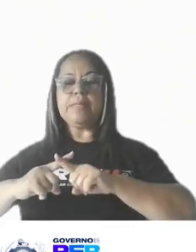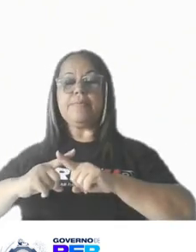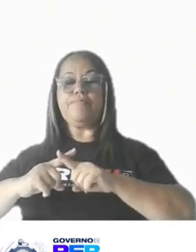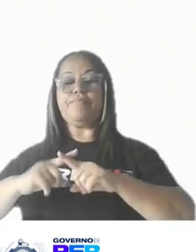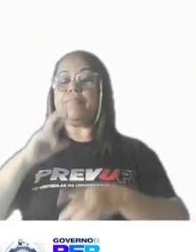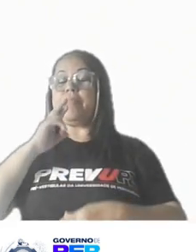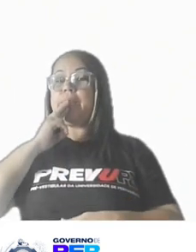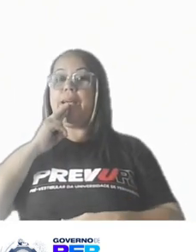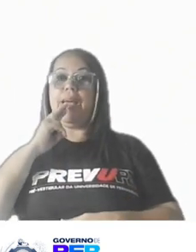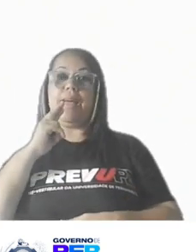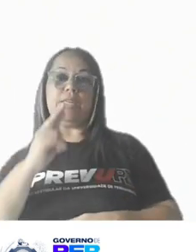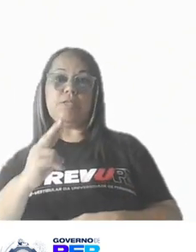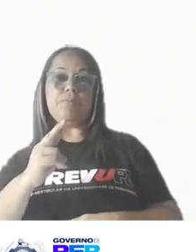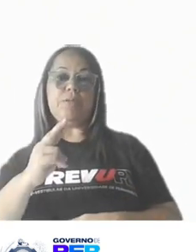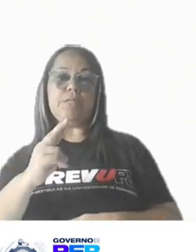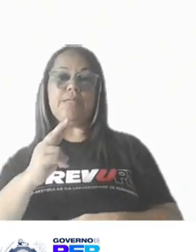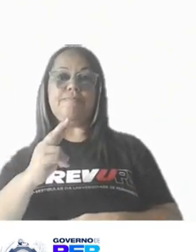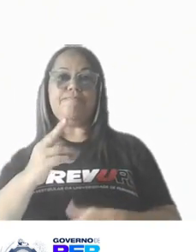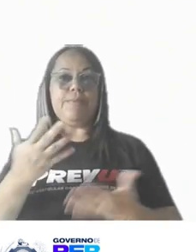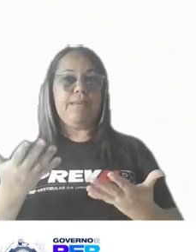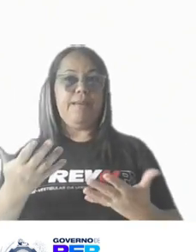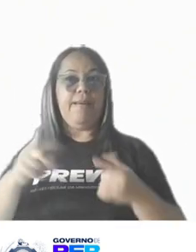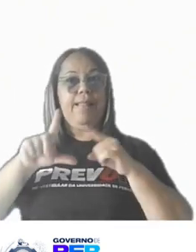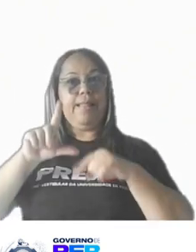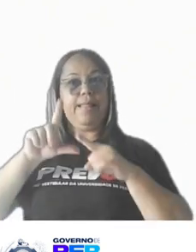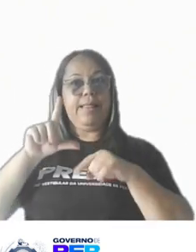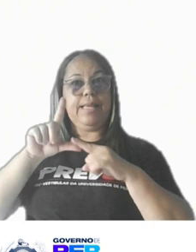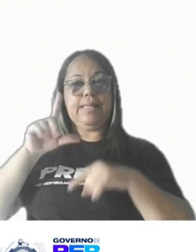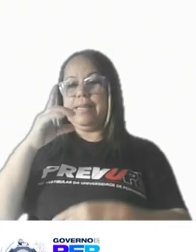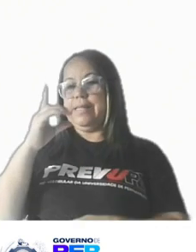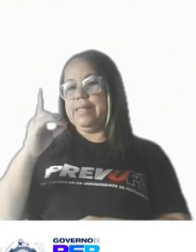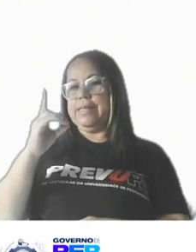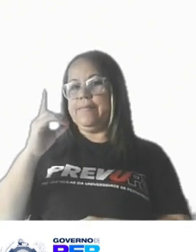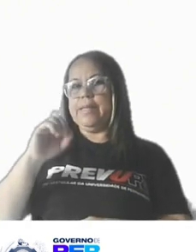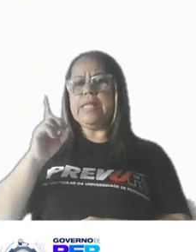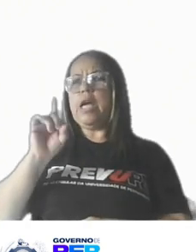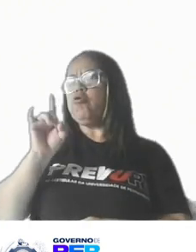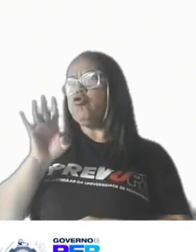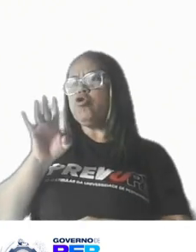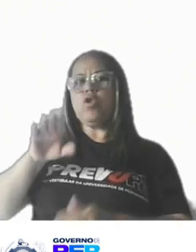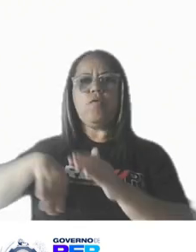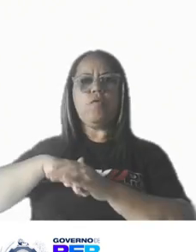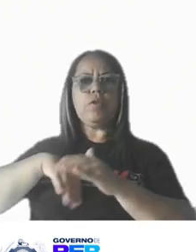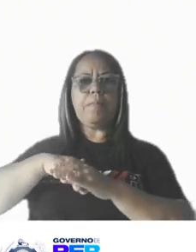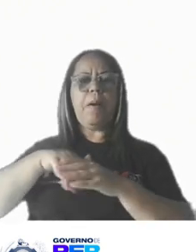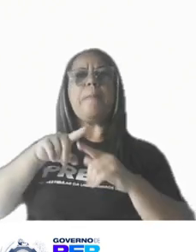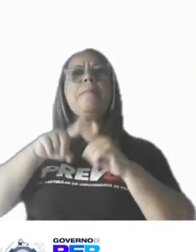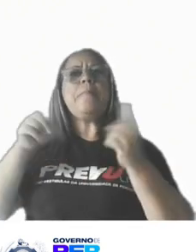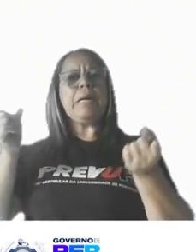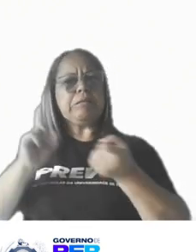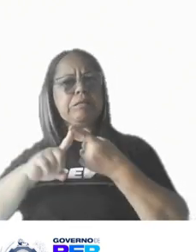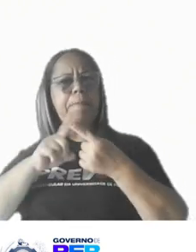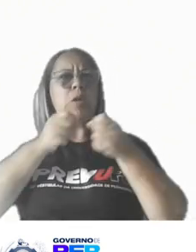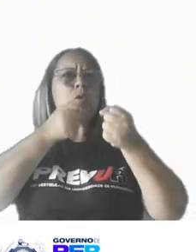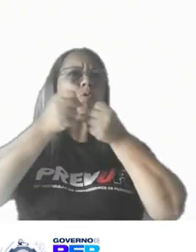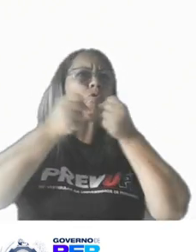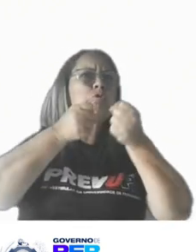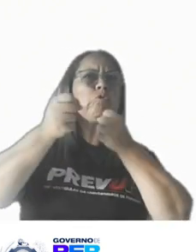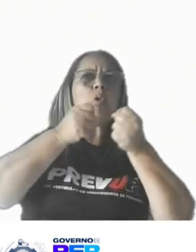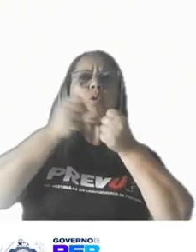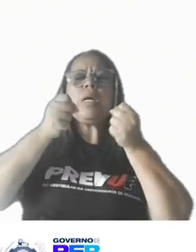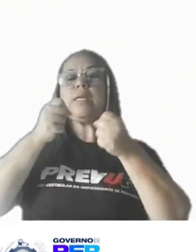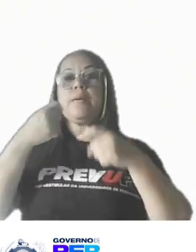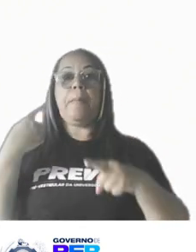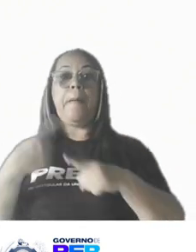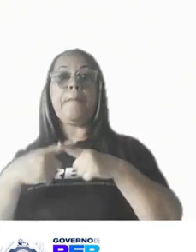E a resposta... A resposta é a letra D. Não só no futebol, mas no jornalismo também. Isso